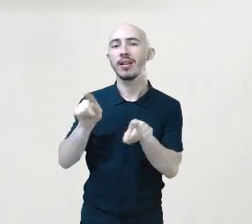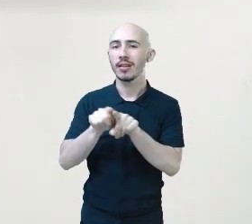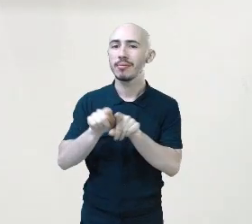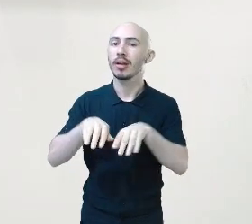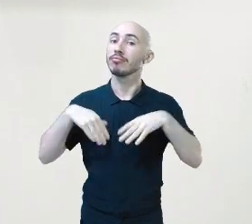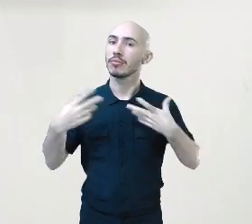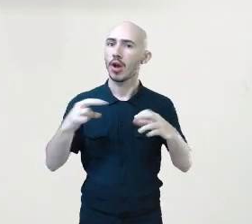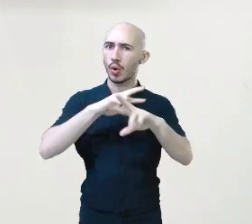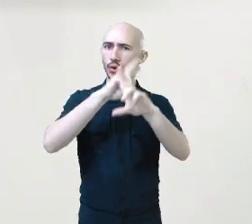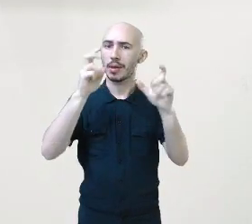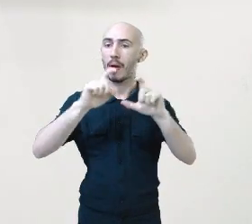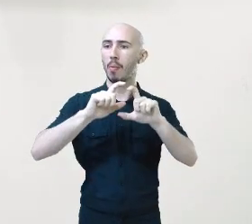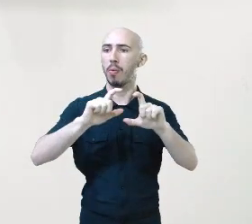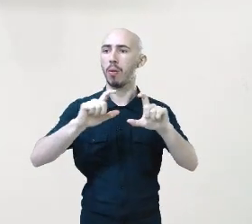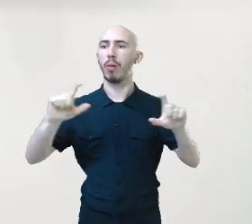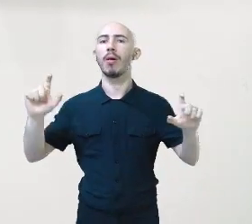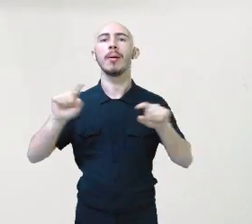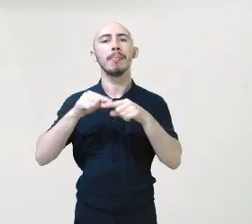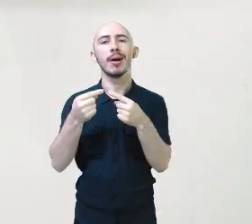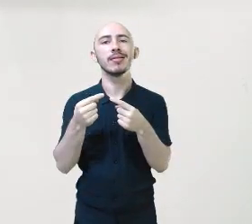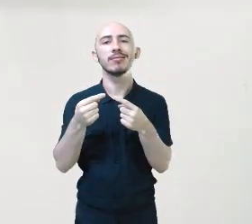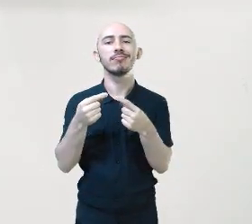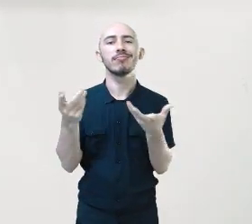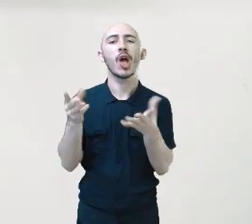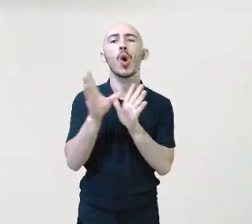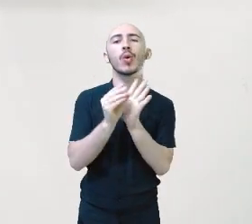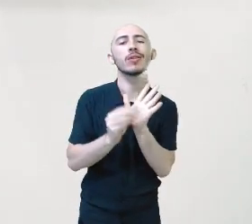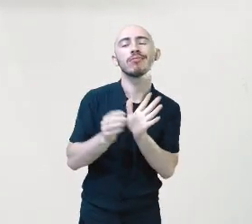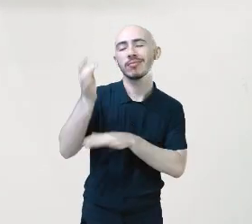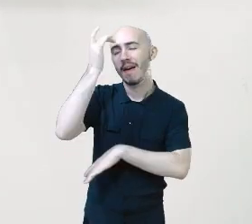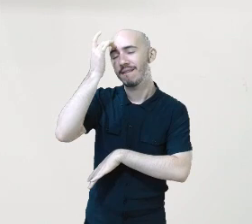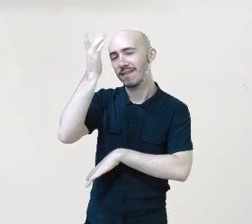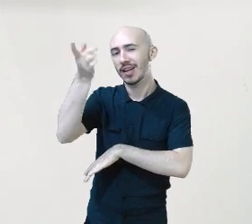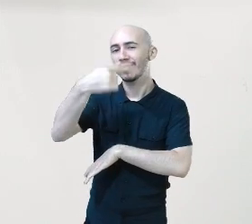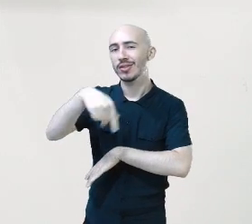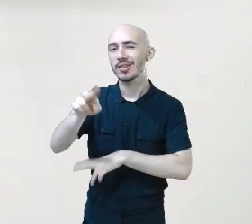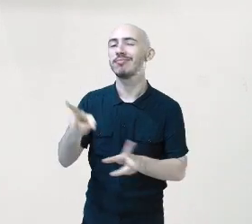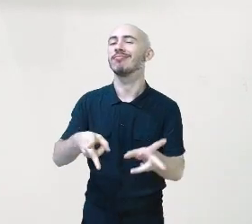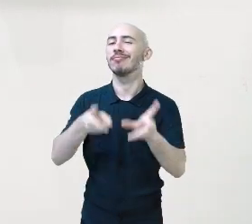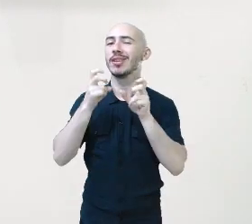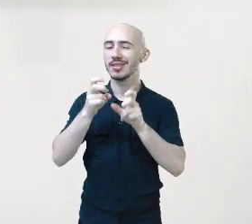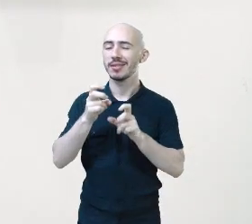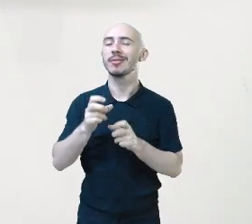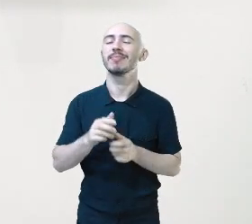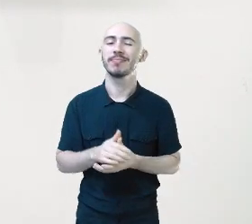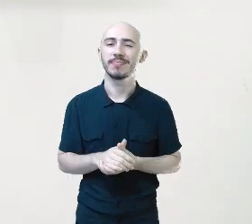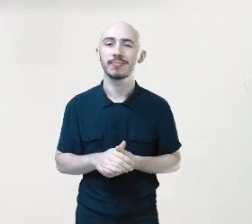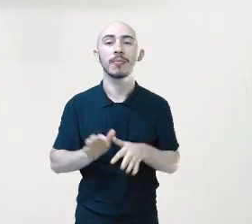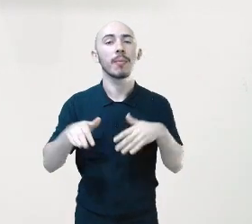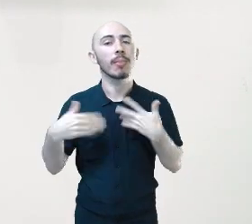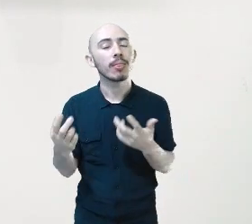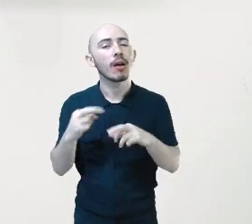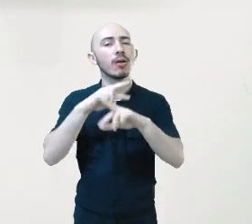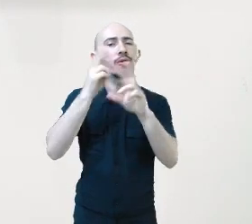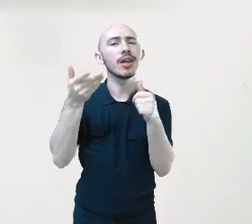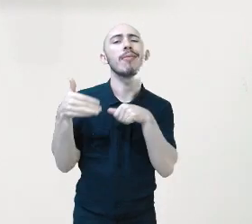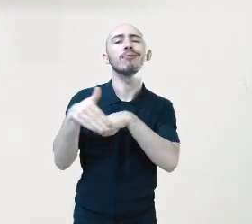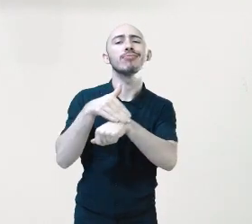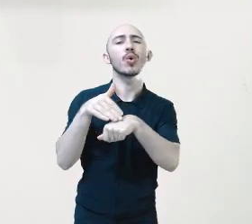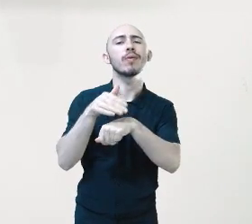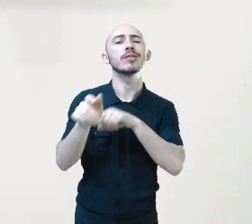bem grande, mas o conteúdo é fácil. Vocês vão perceber. Primeiro nós vamos conversar